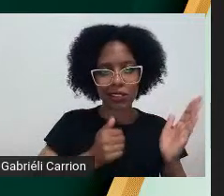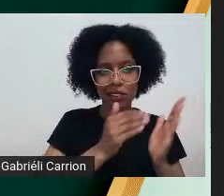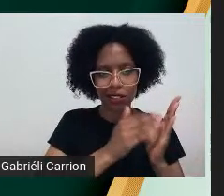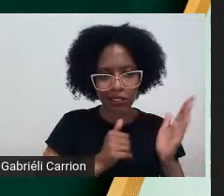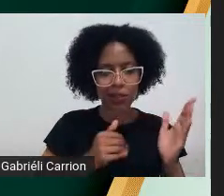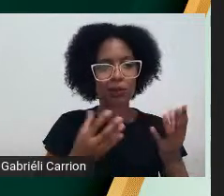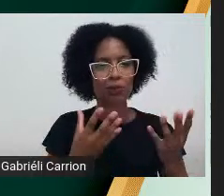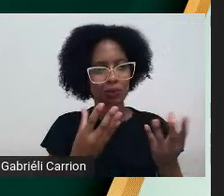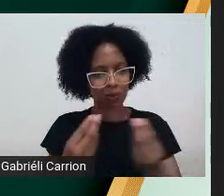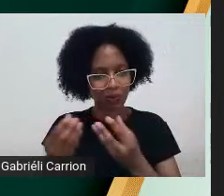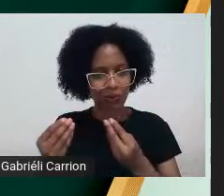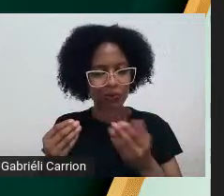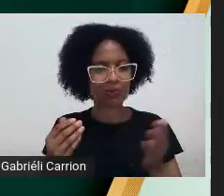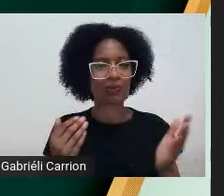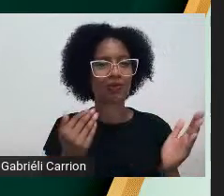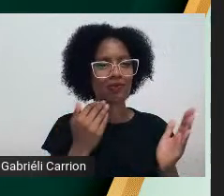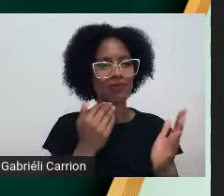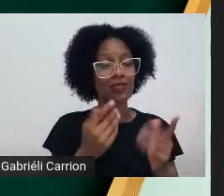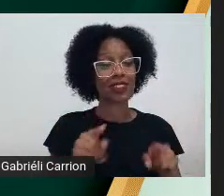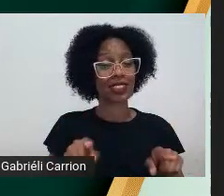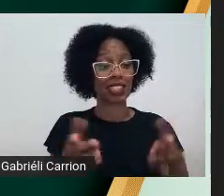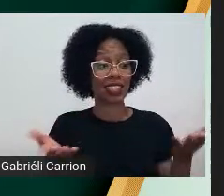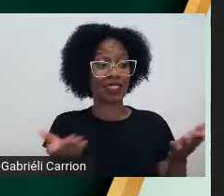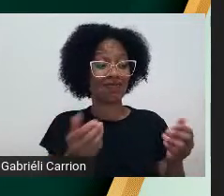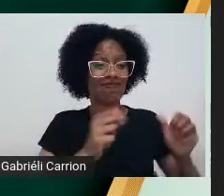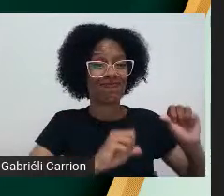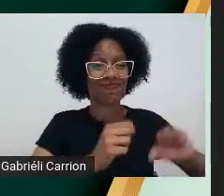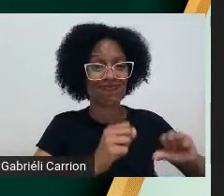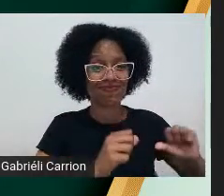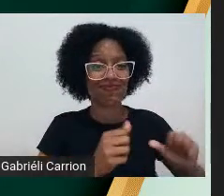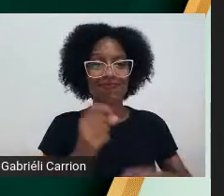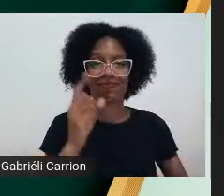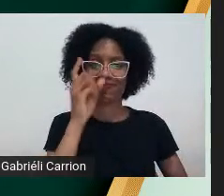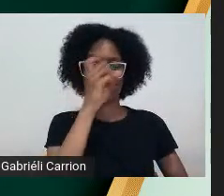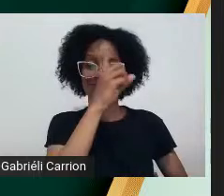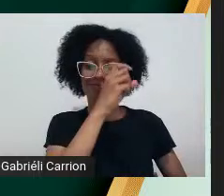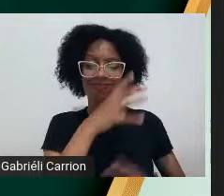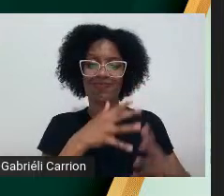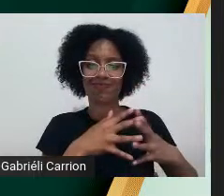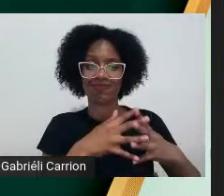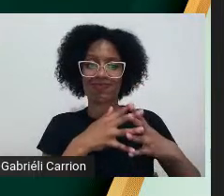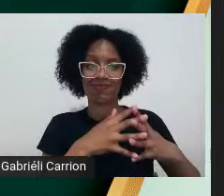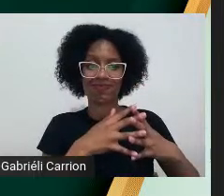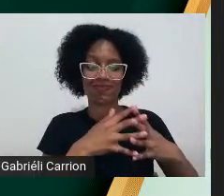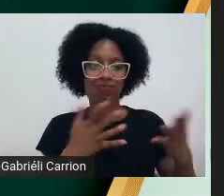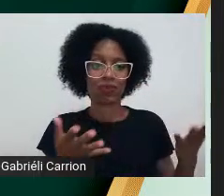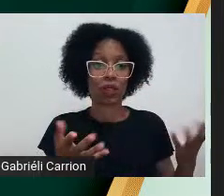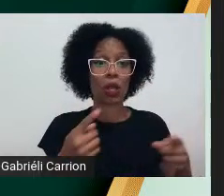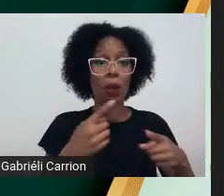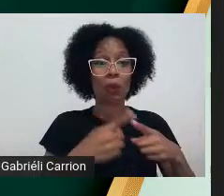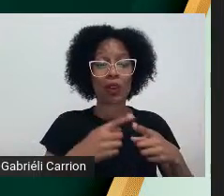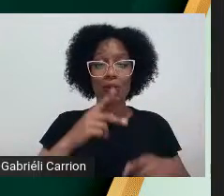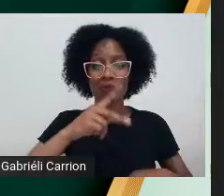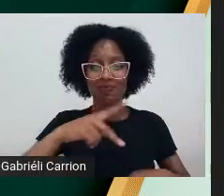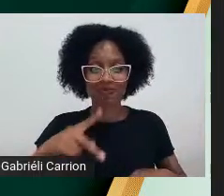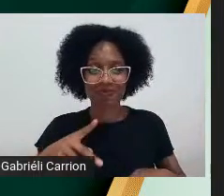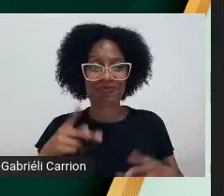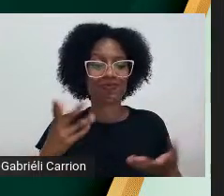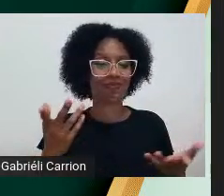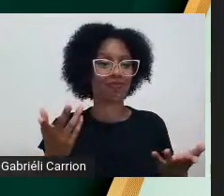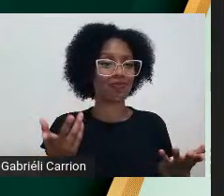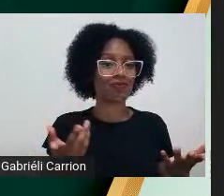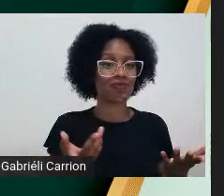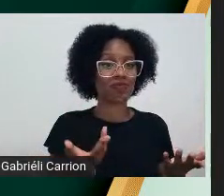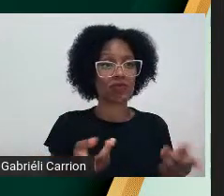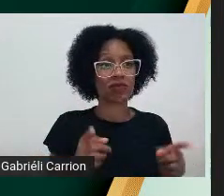nossa qualidade começa a ficar comprometida e exigindo dos professores e das professoras,